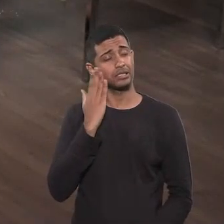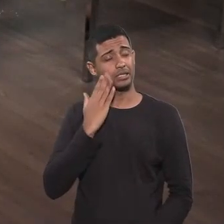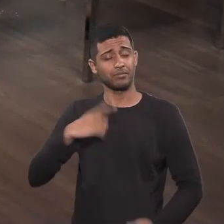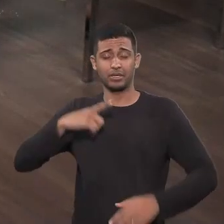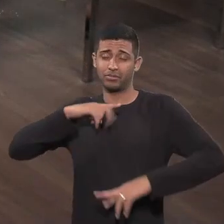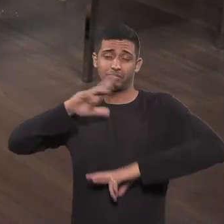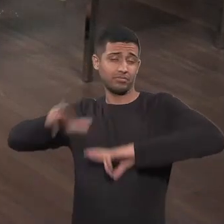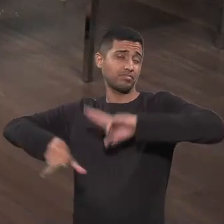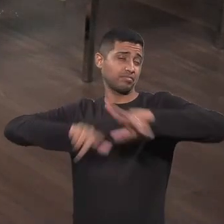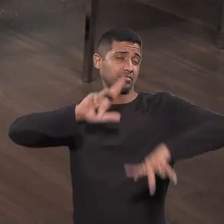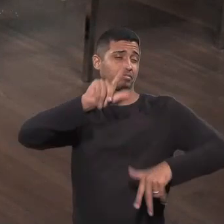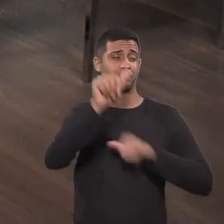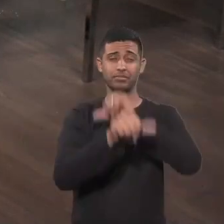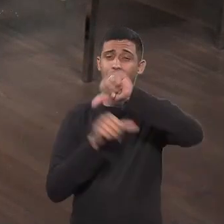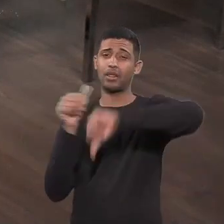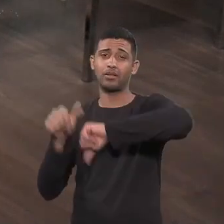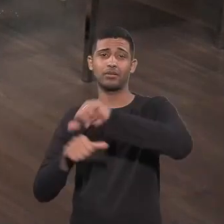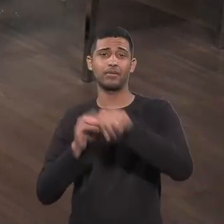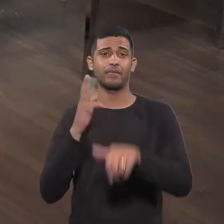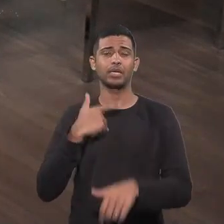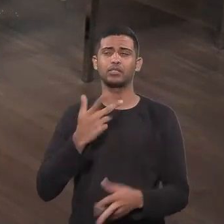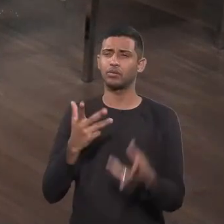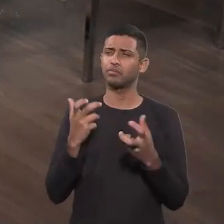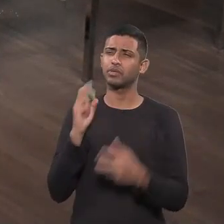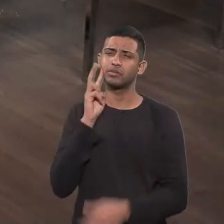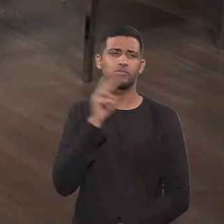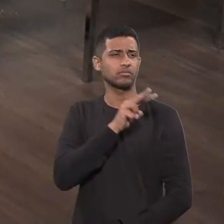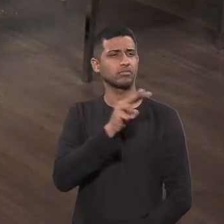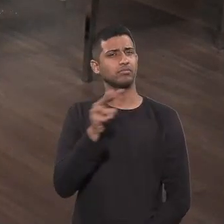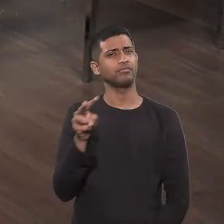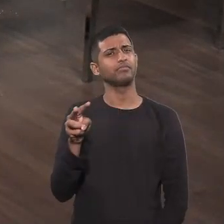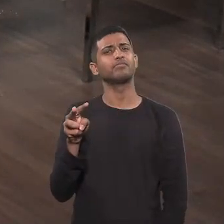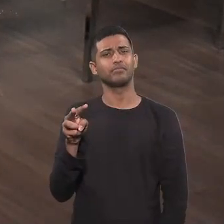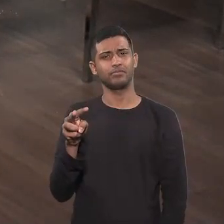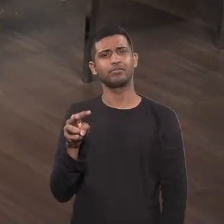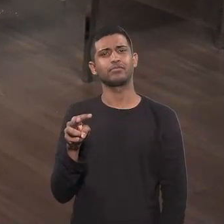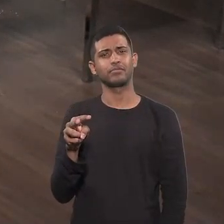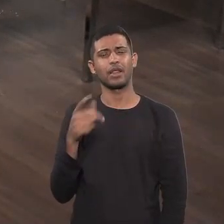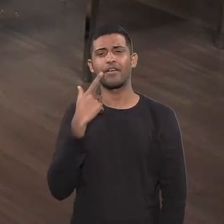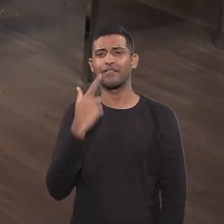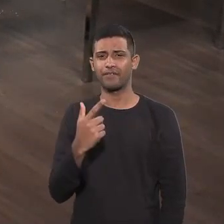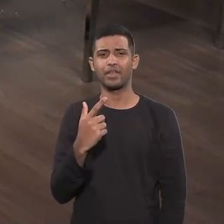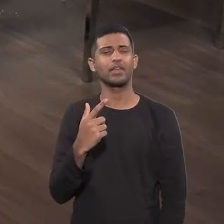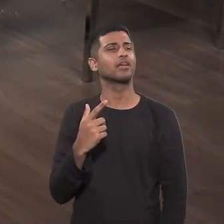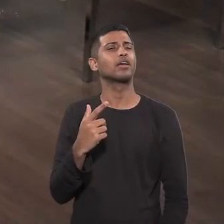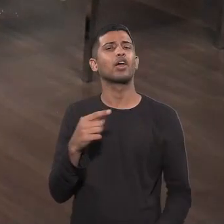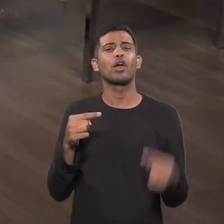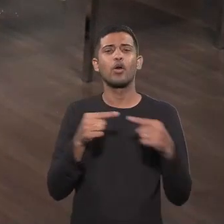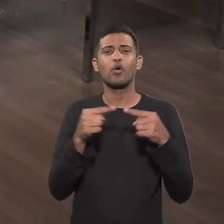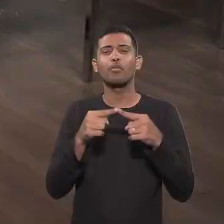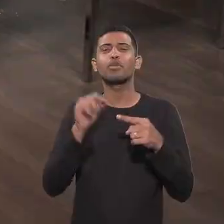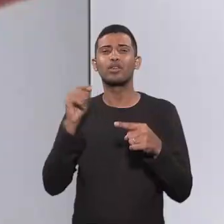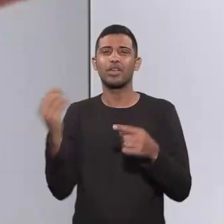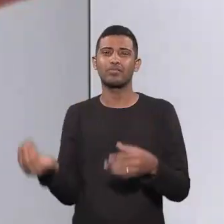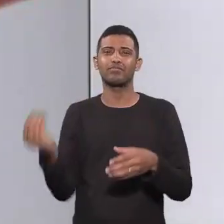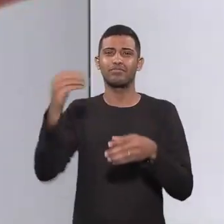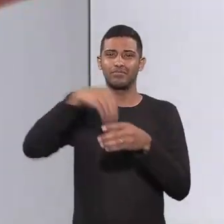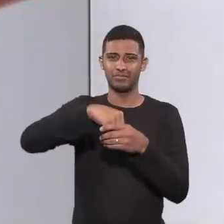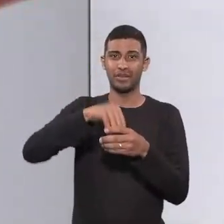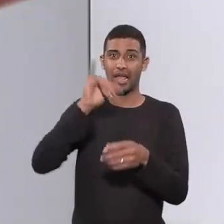muito diversa e adversa. O que eu tenho visto majoritariamente é a pseudo-inclusão, que nós chamamos de